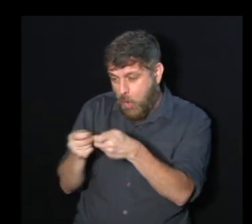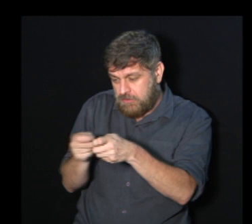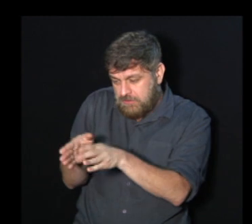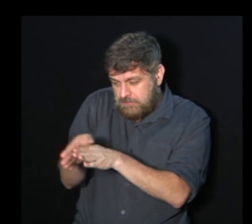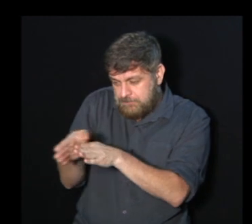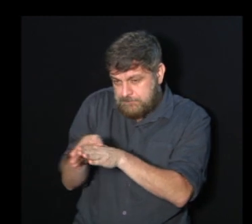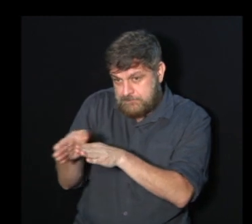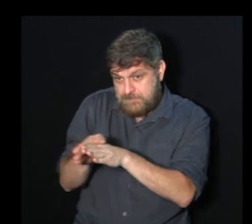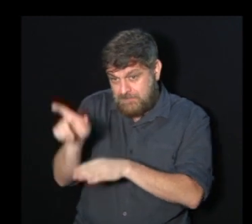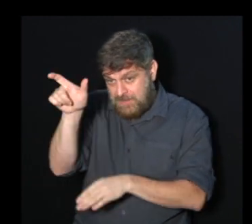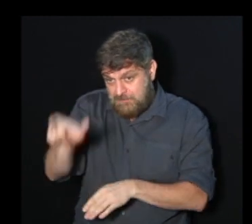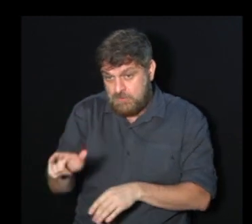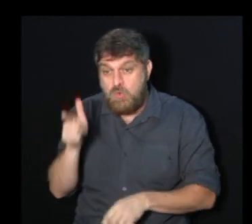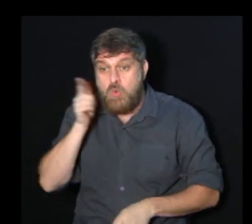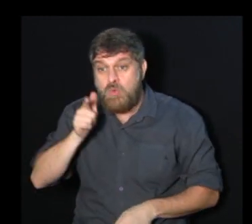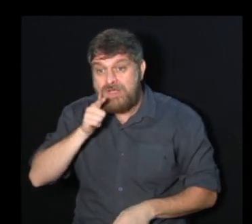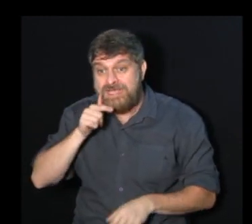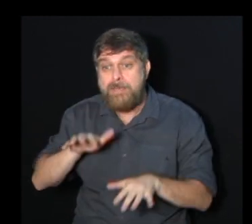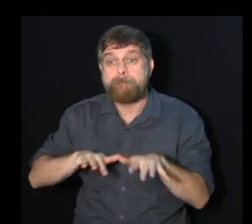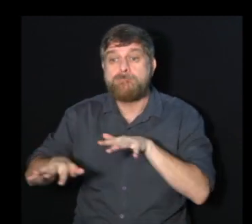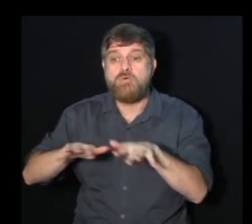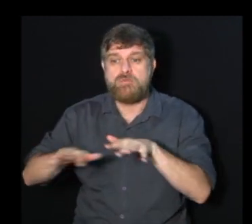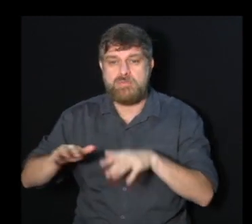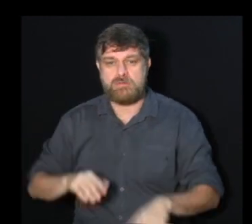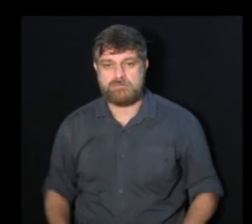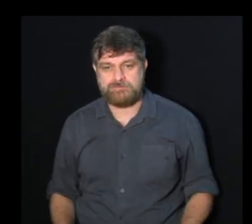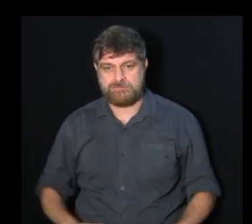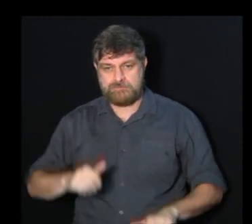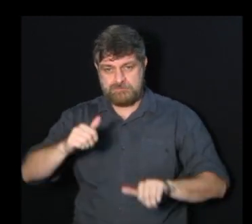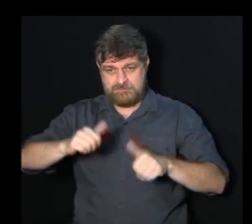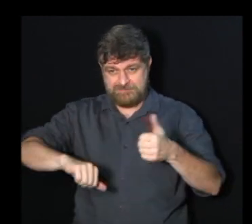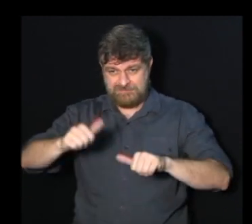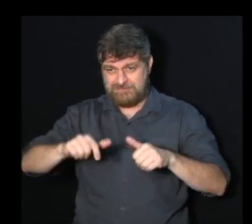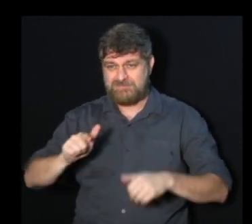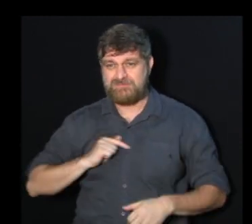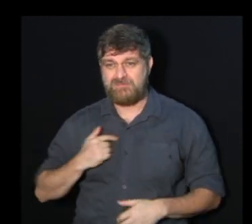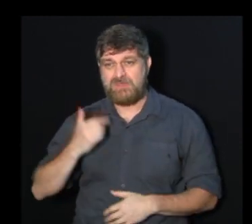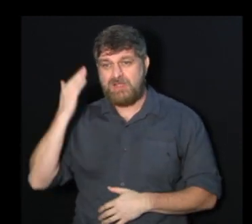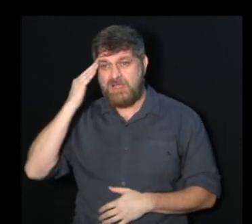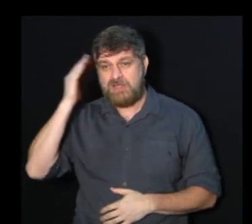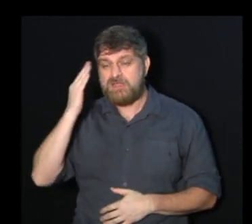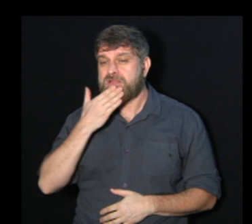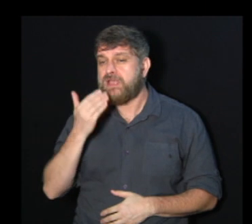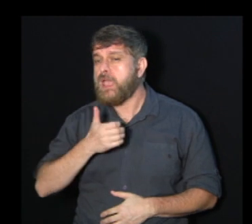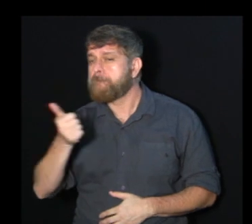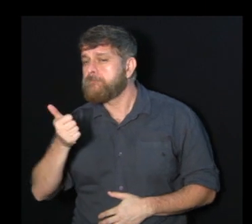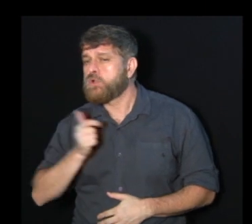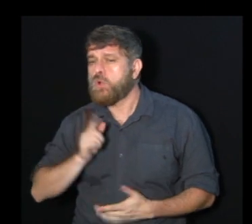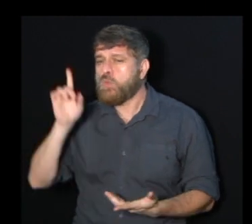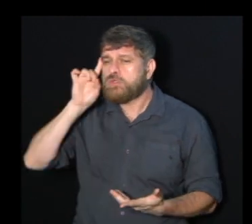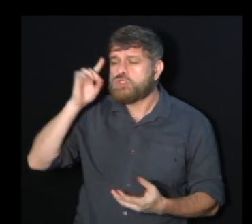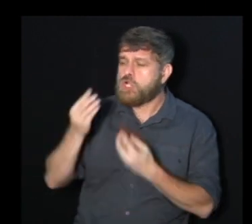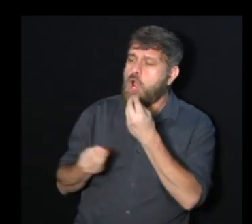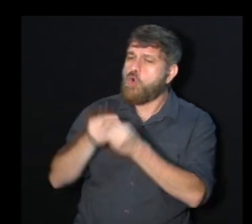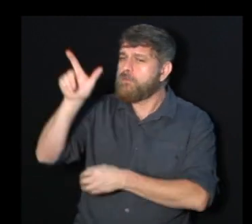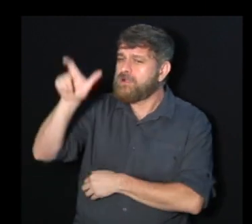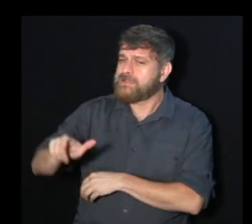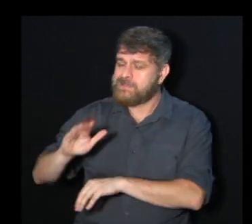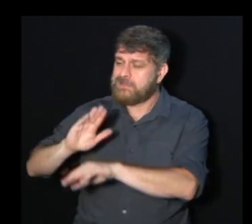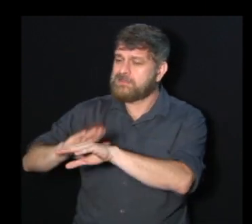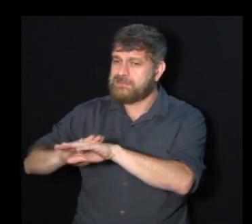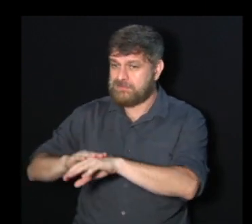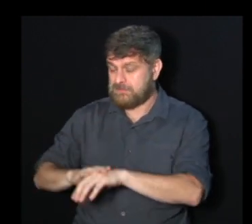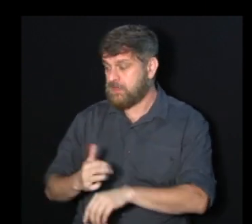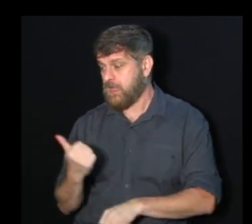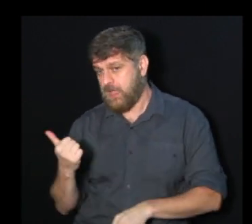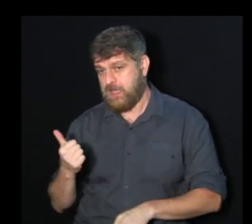paciente. Bom, o que seria a avaliação? A gente tem o critério de entender melhor qual que é o dia a dia dessa pessoa, tudo que a Laísa já